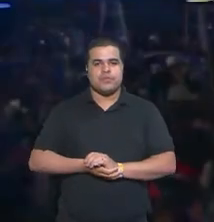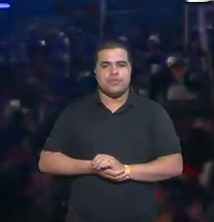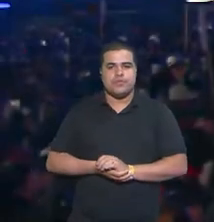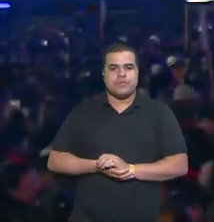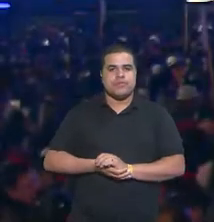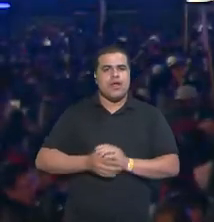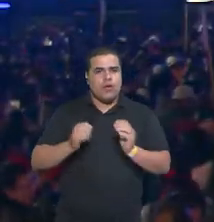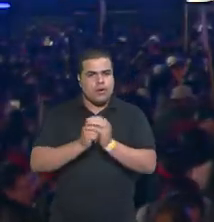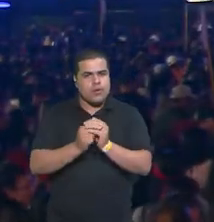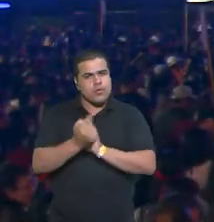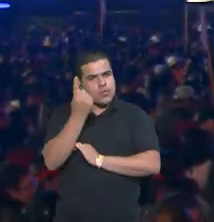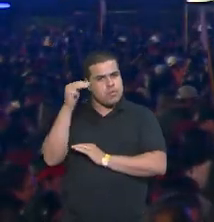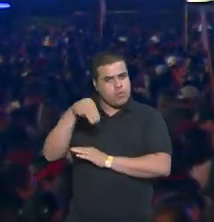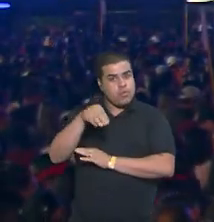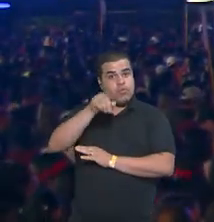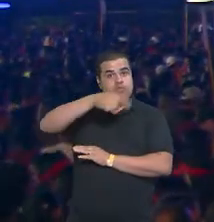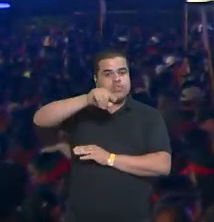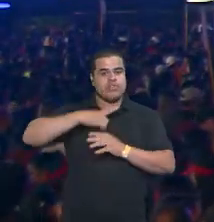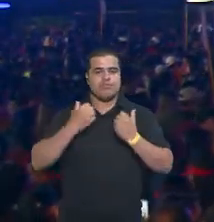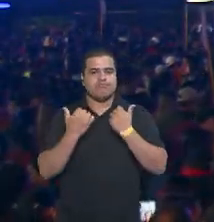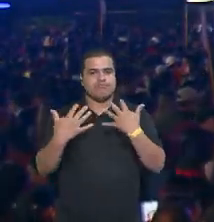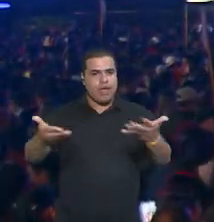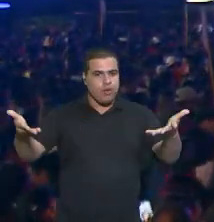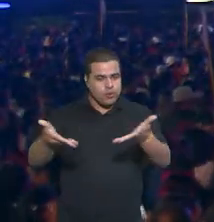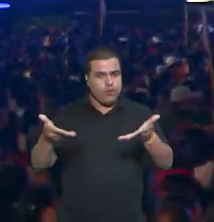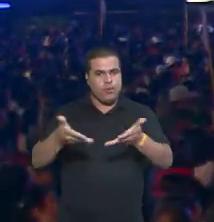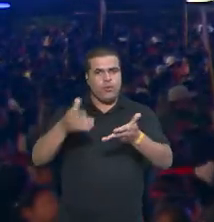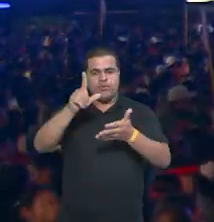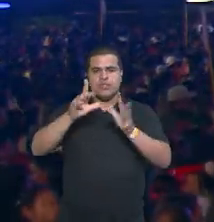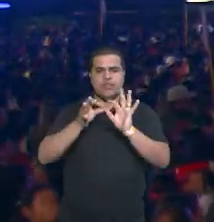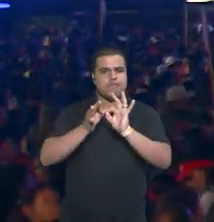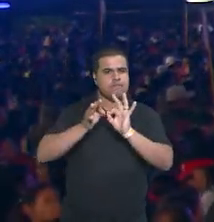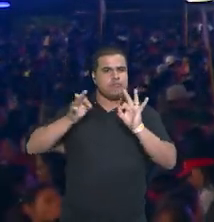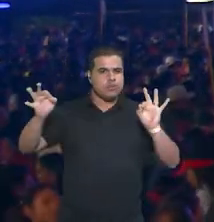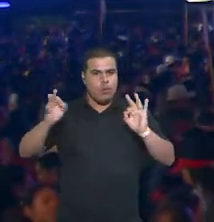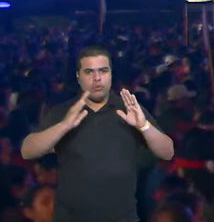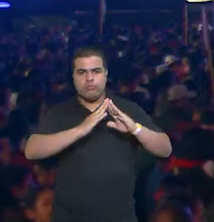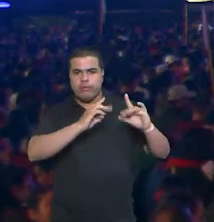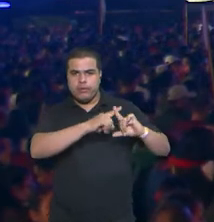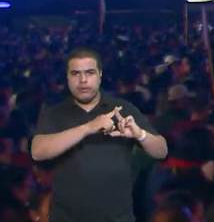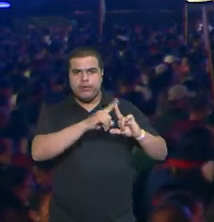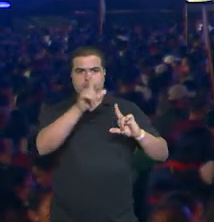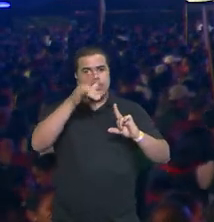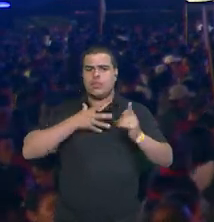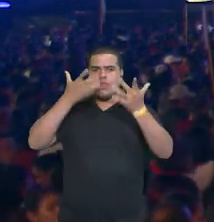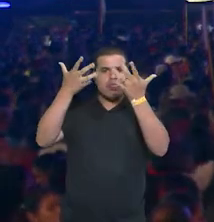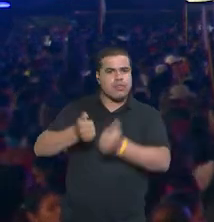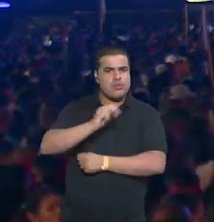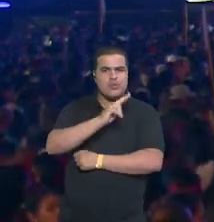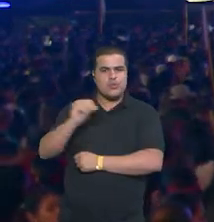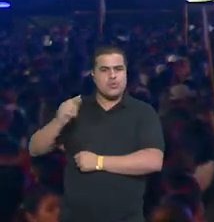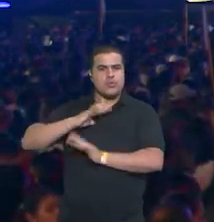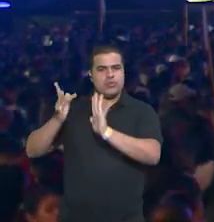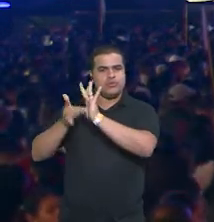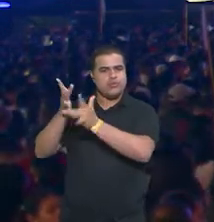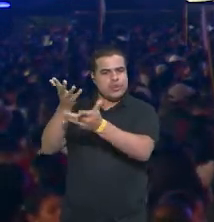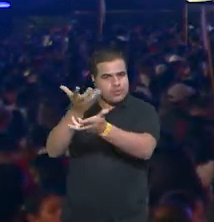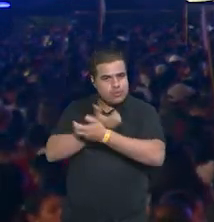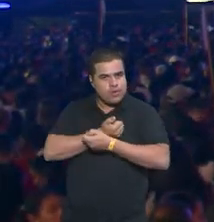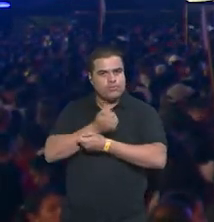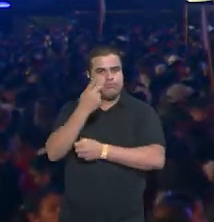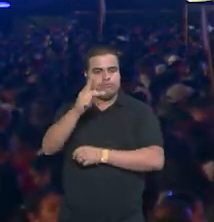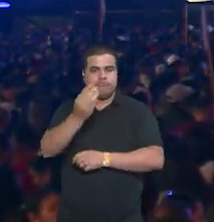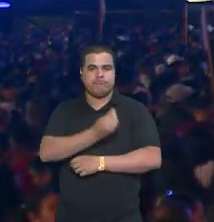sim você que está aqui nesta noite você que está afastado você que nunca aceitou a Jesus como salvador